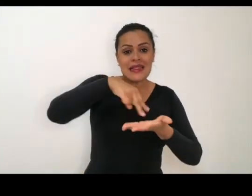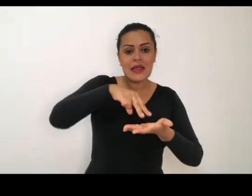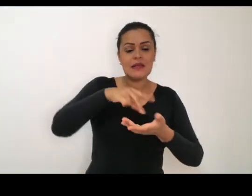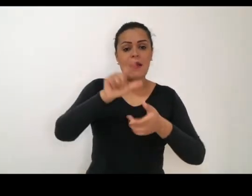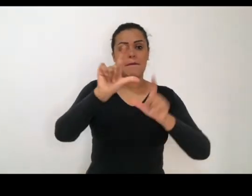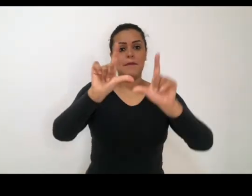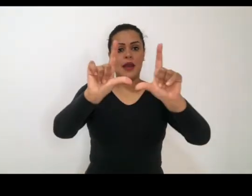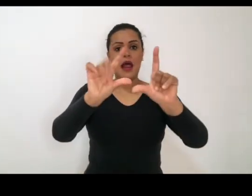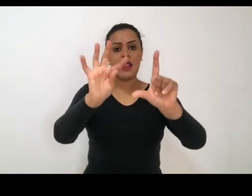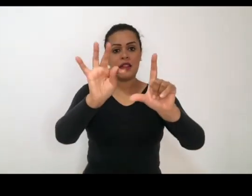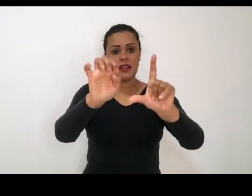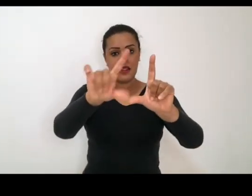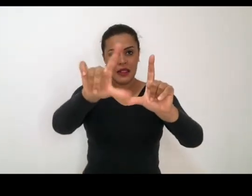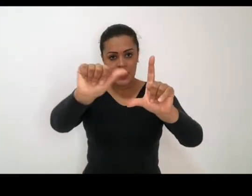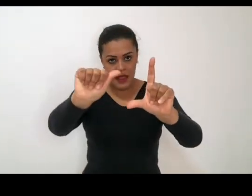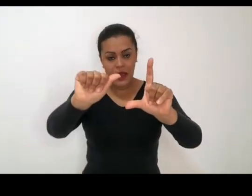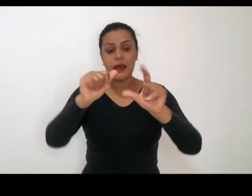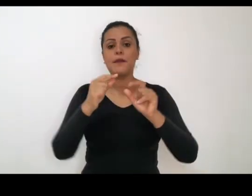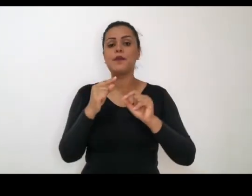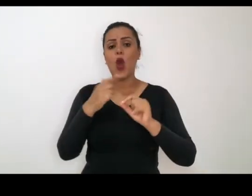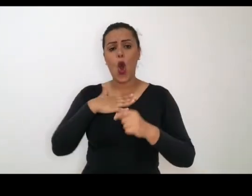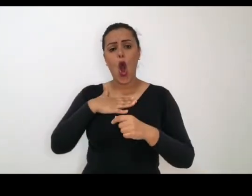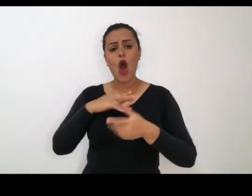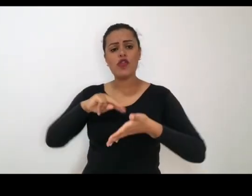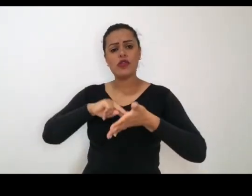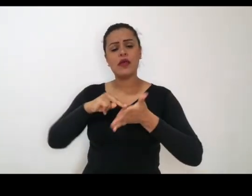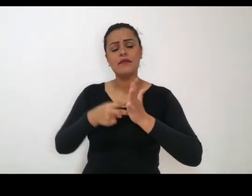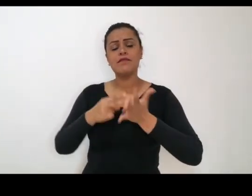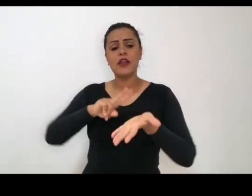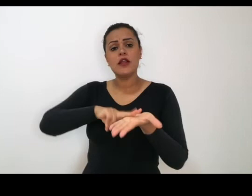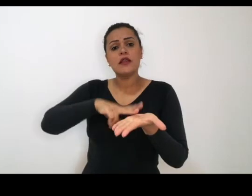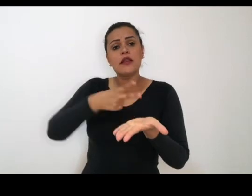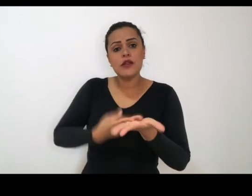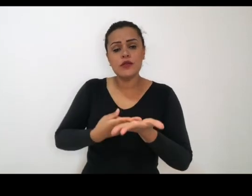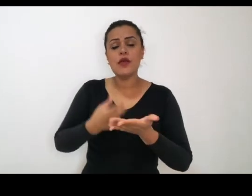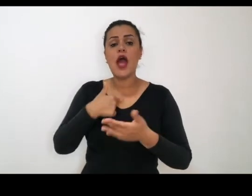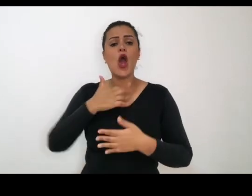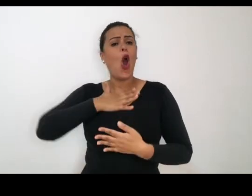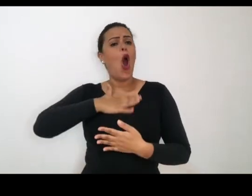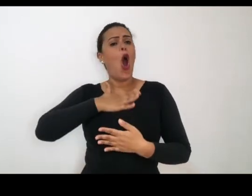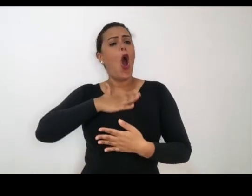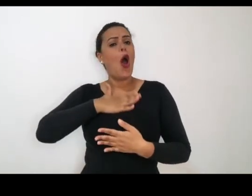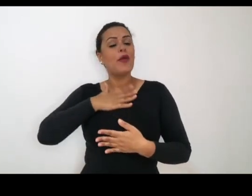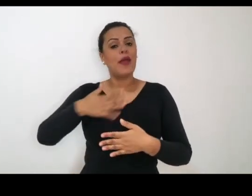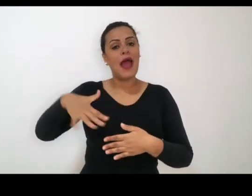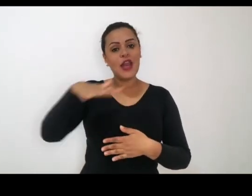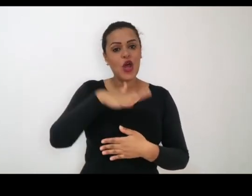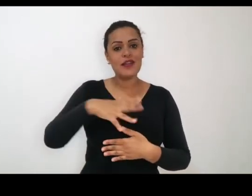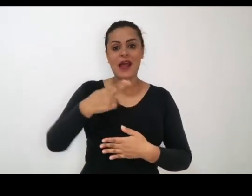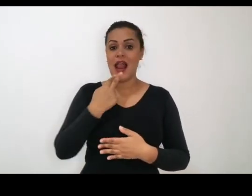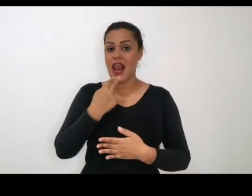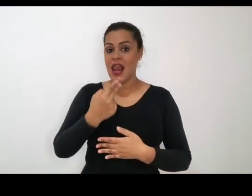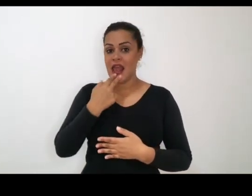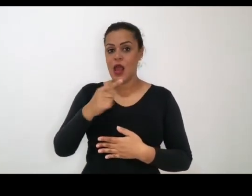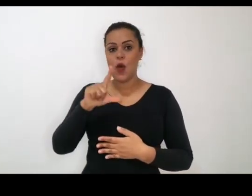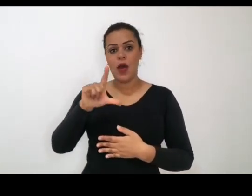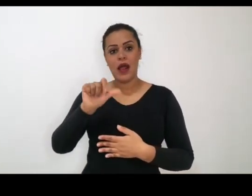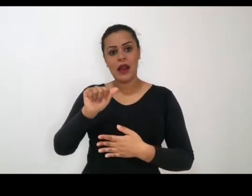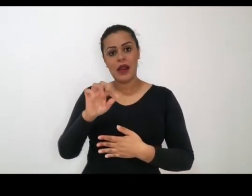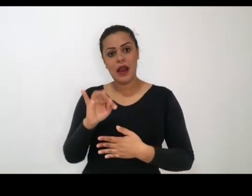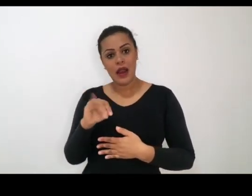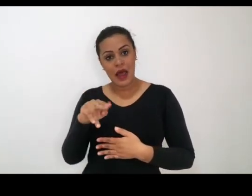lado, da língua, a língua latina, né? Do quais nós somos latinos, então tem essa língua mãe aí, né? Que nos